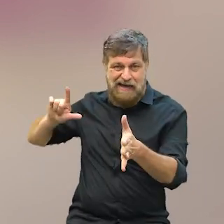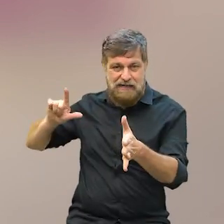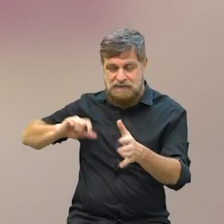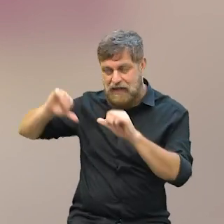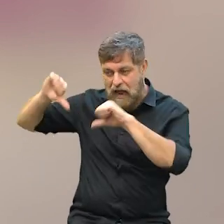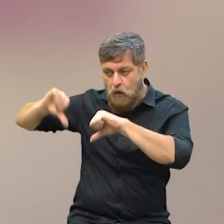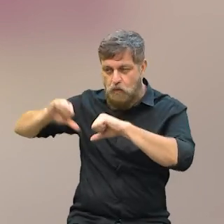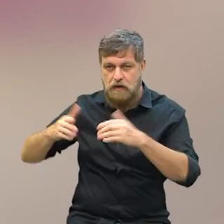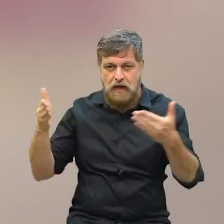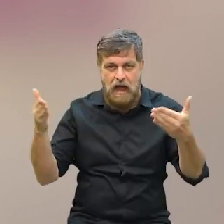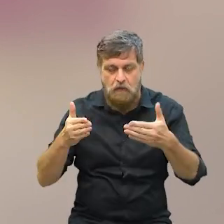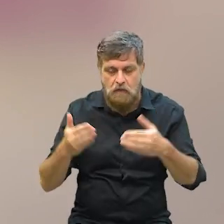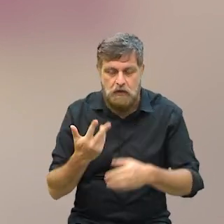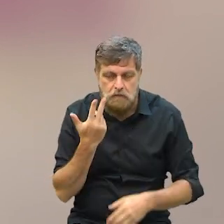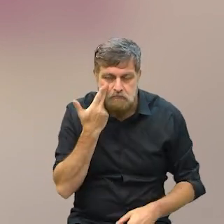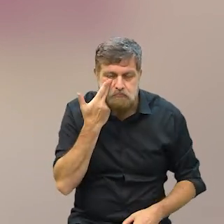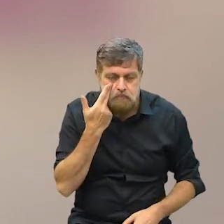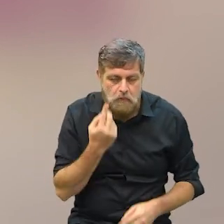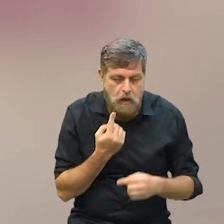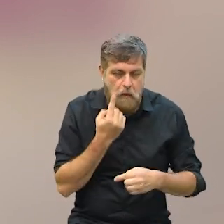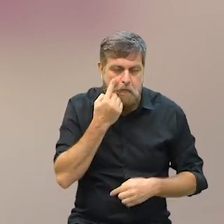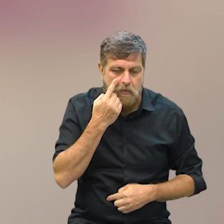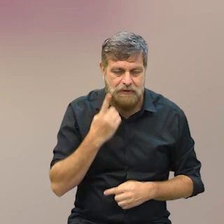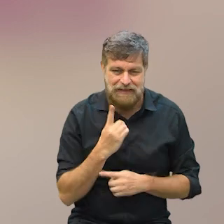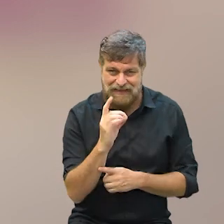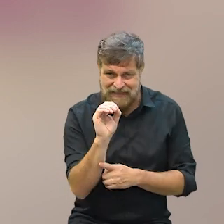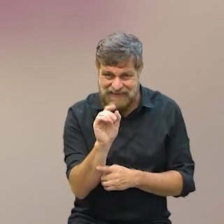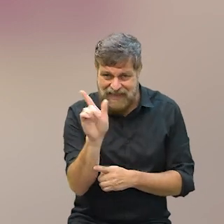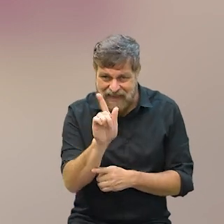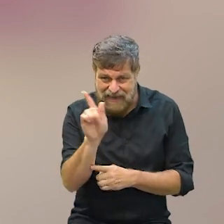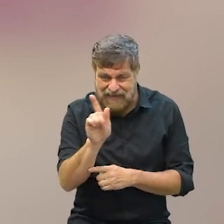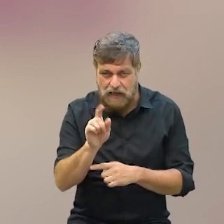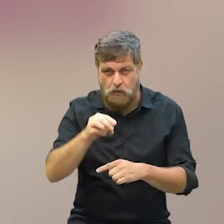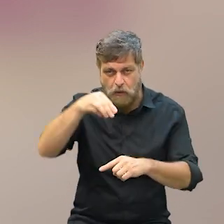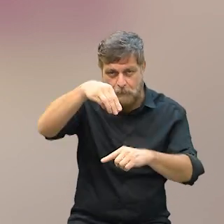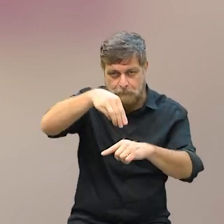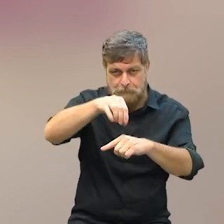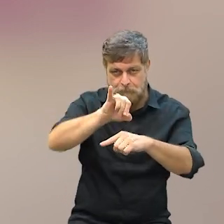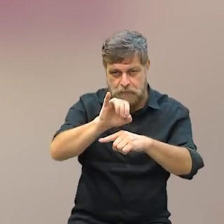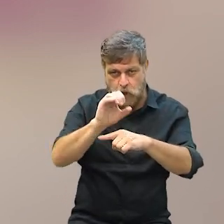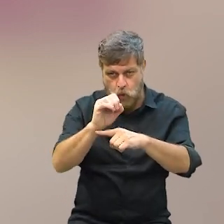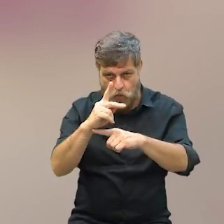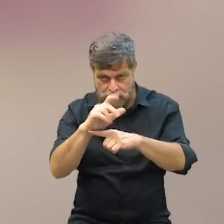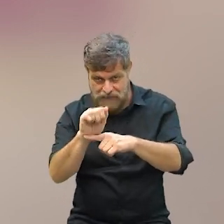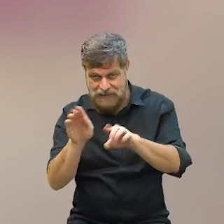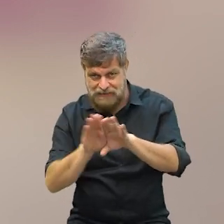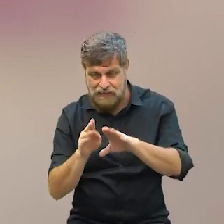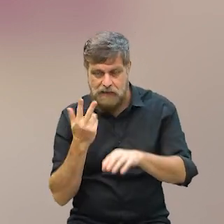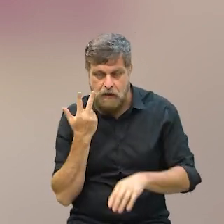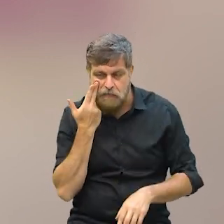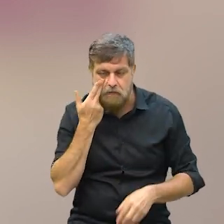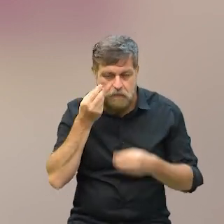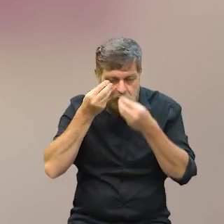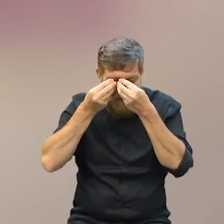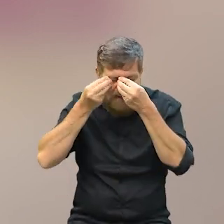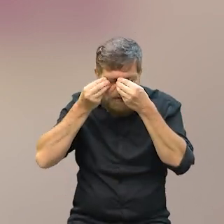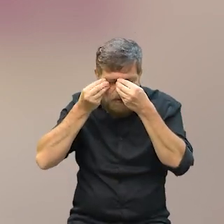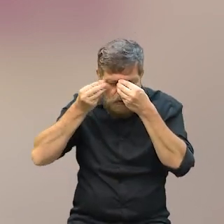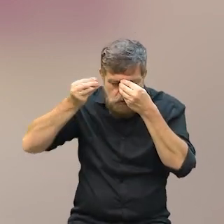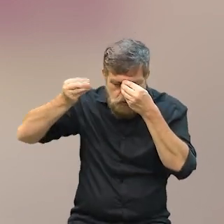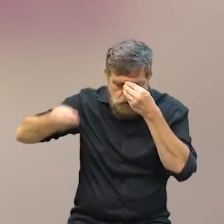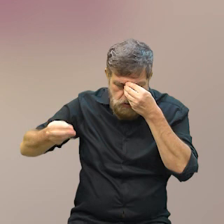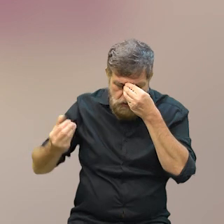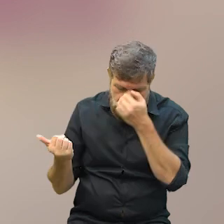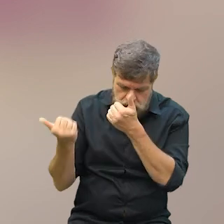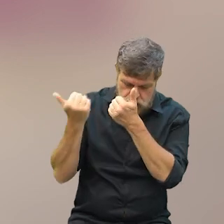da cirurgia. Por exemplo, tem uma pessoa que tem 10 graus de miopia, tá? Tem a catarata, tira o cristalino